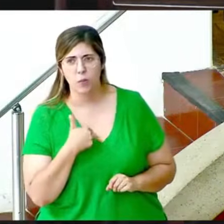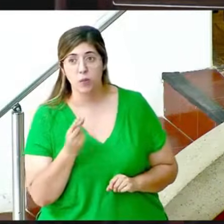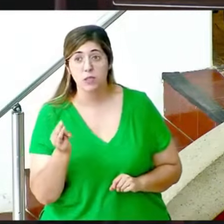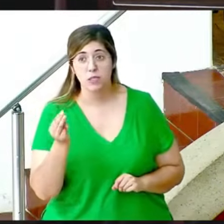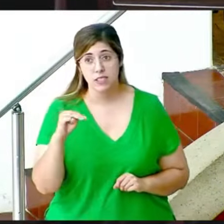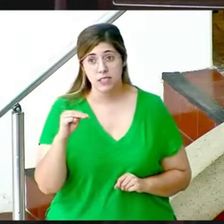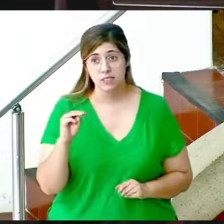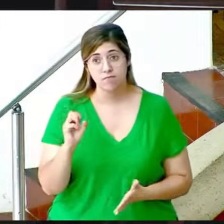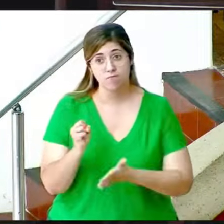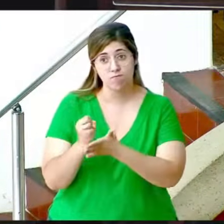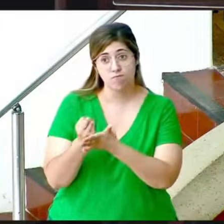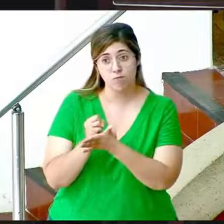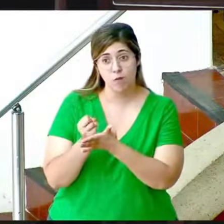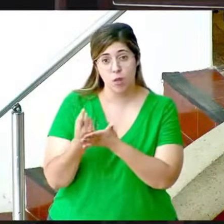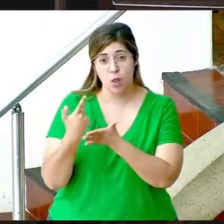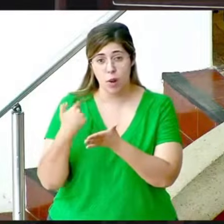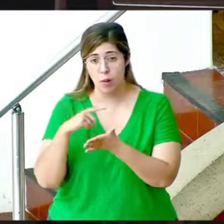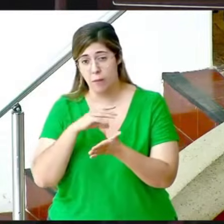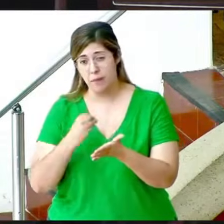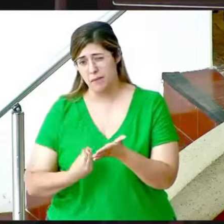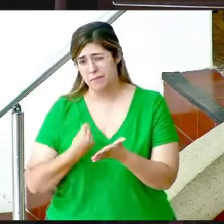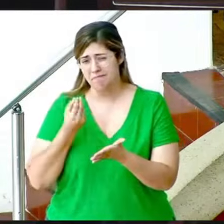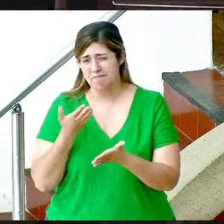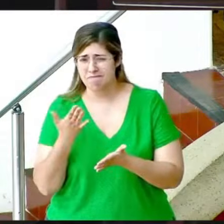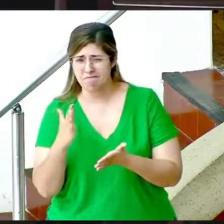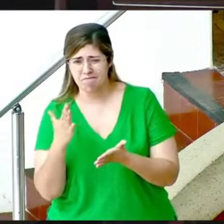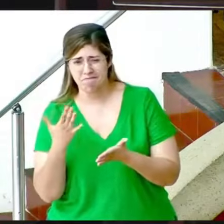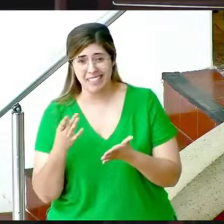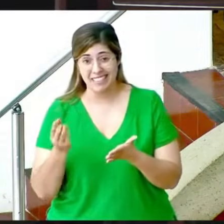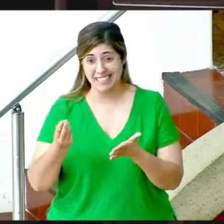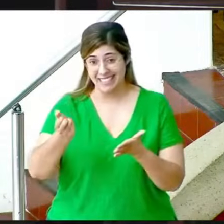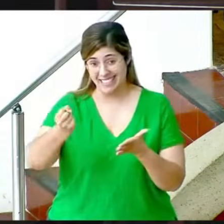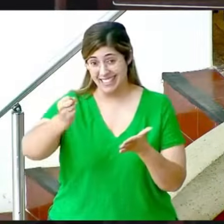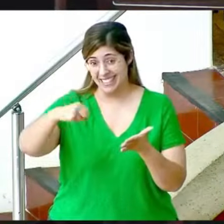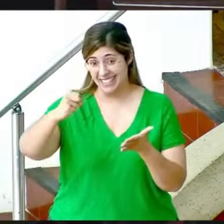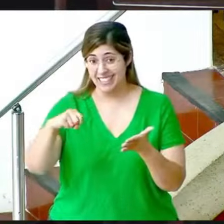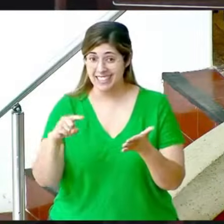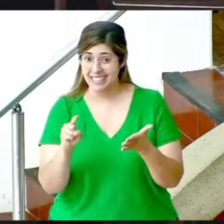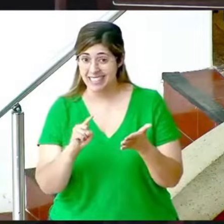não, mais ou menos.